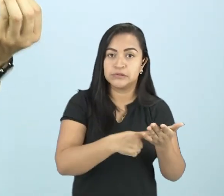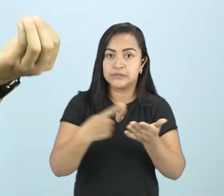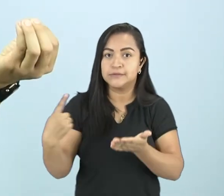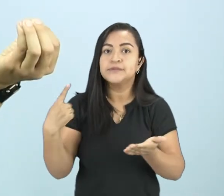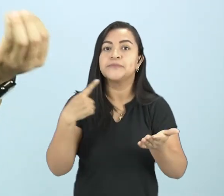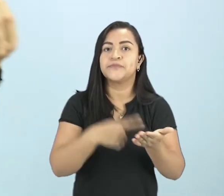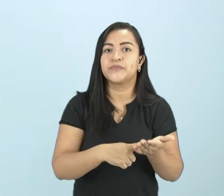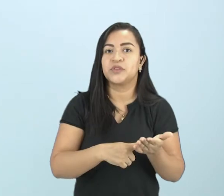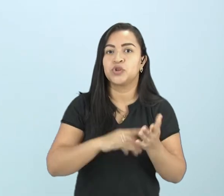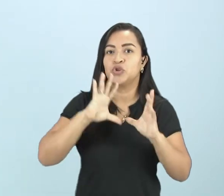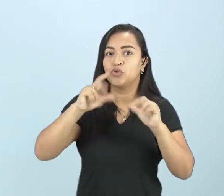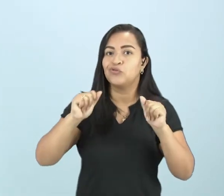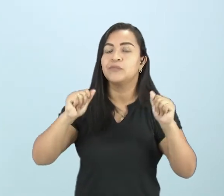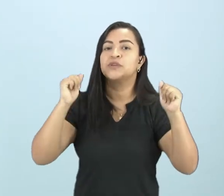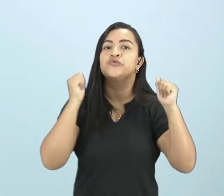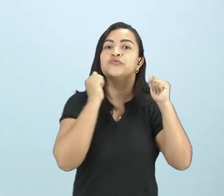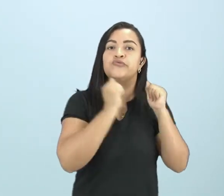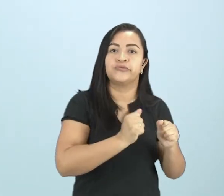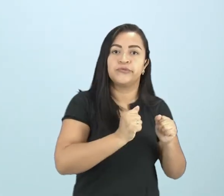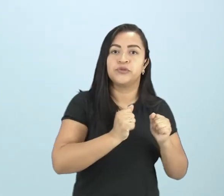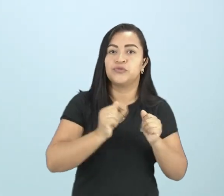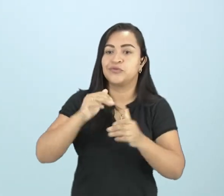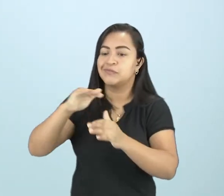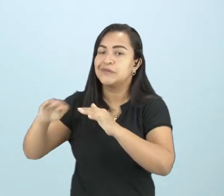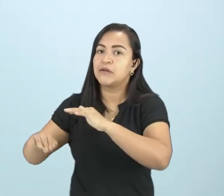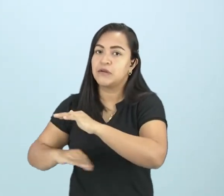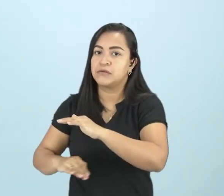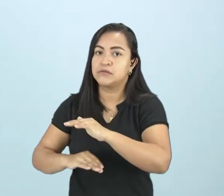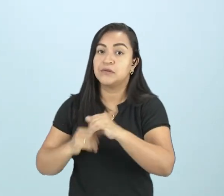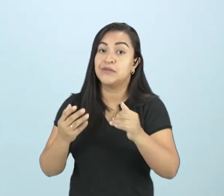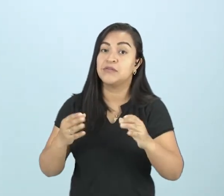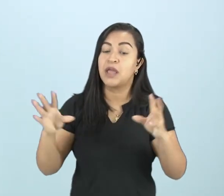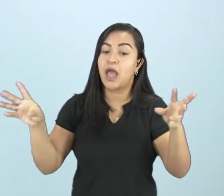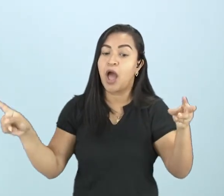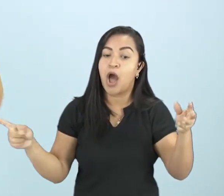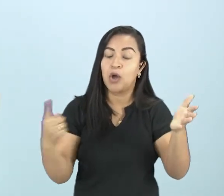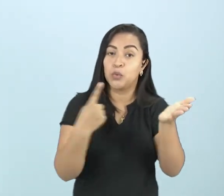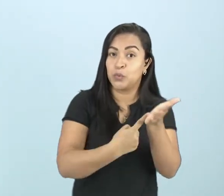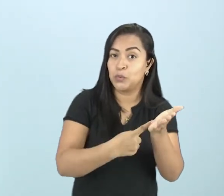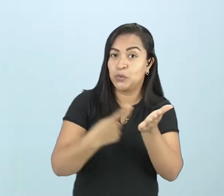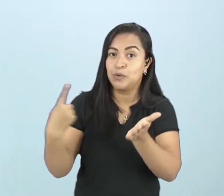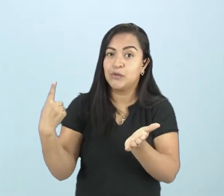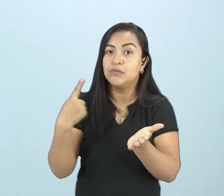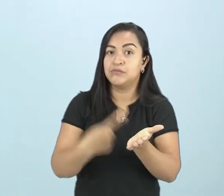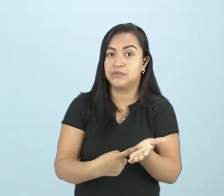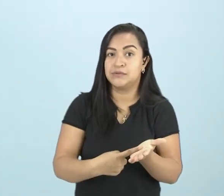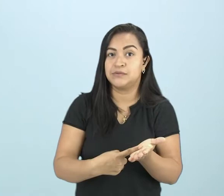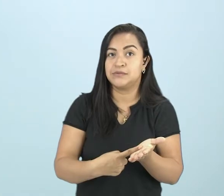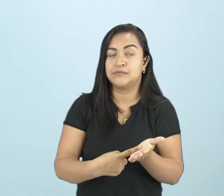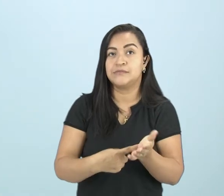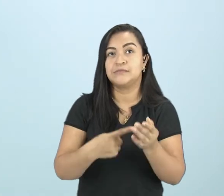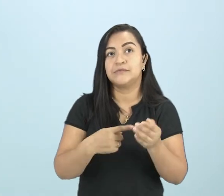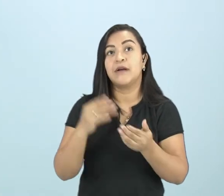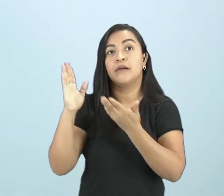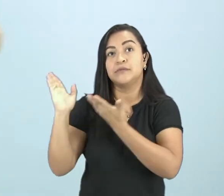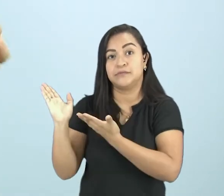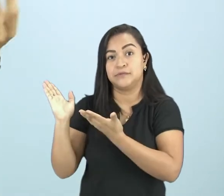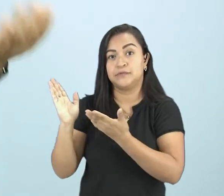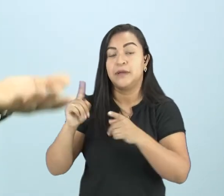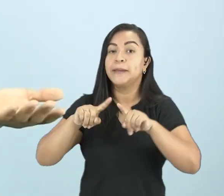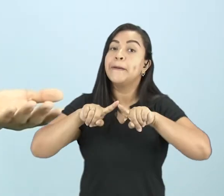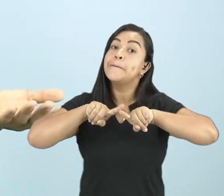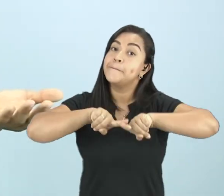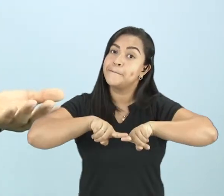dominante, totalmente recessivo, eu tenho uma combinação dessas características, eu vou ter completa heterozigose. Mas nos cruzamentos